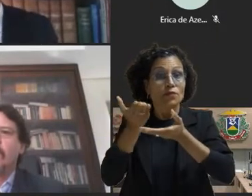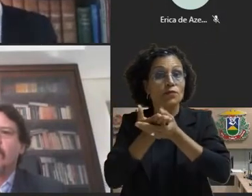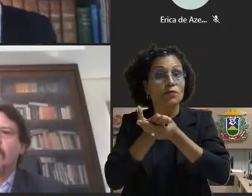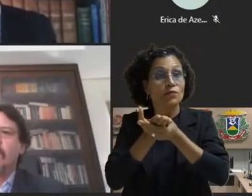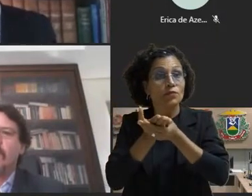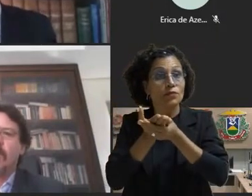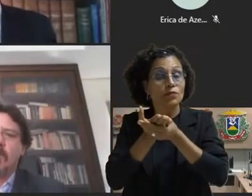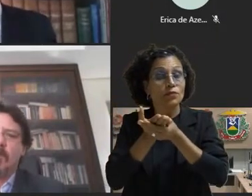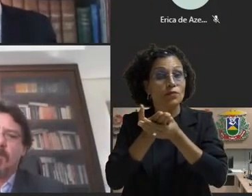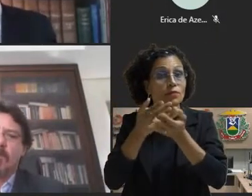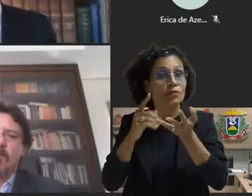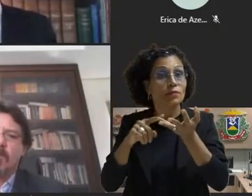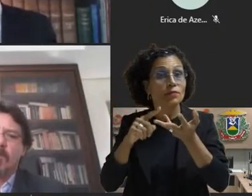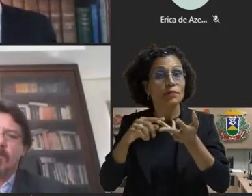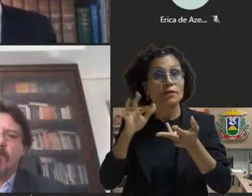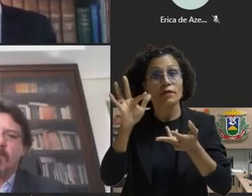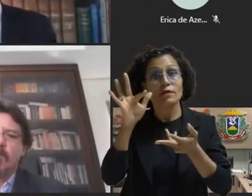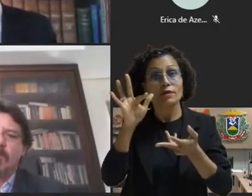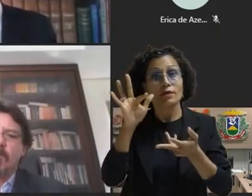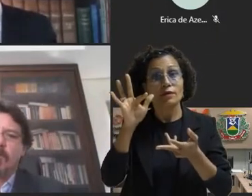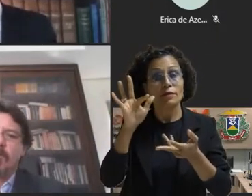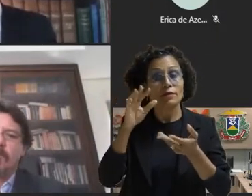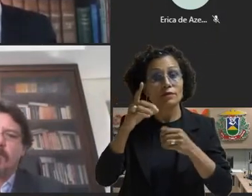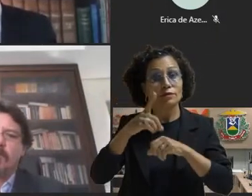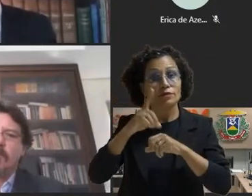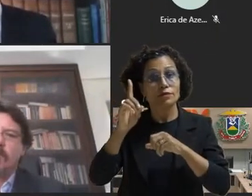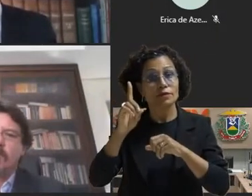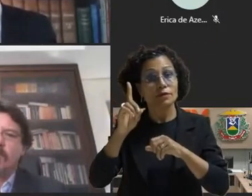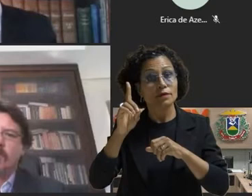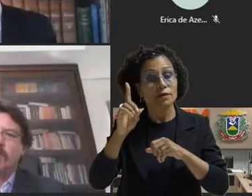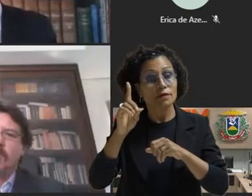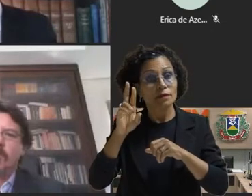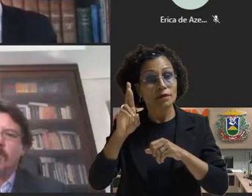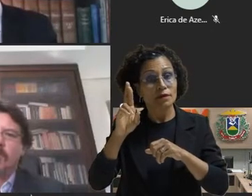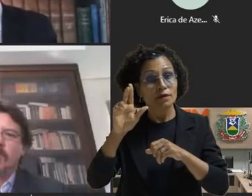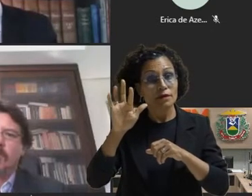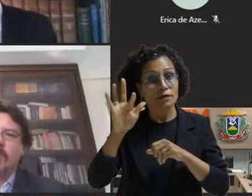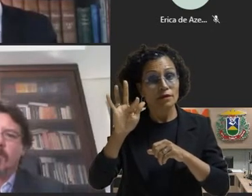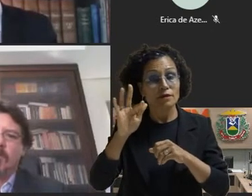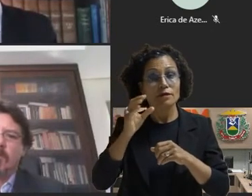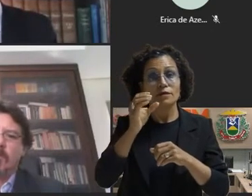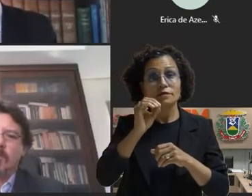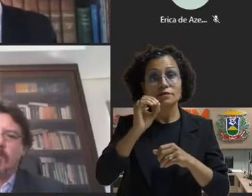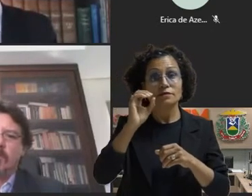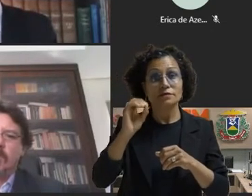Qual o destaque que a senhora faz? Qual que é? É o